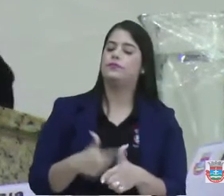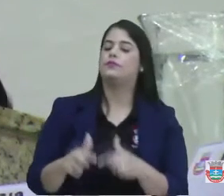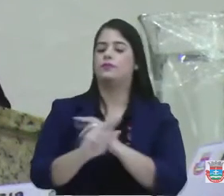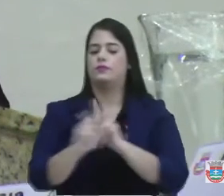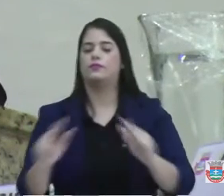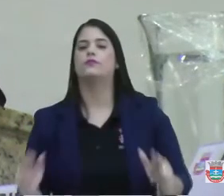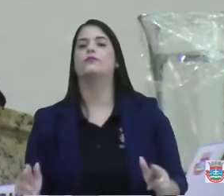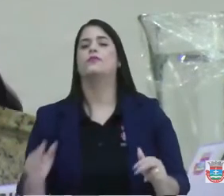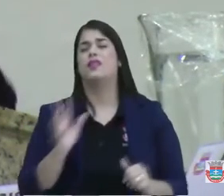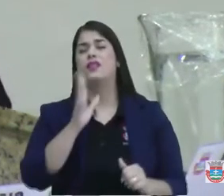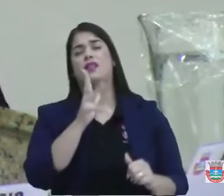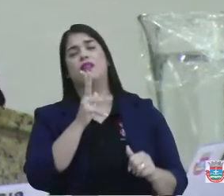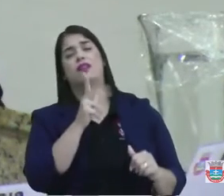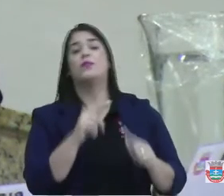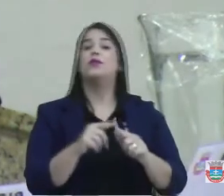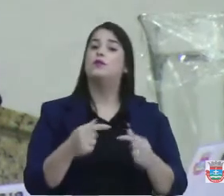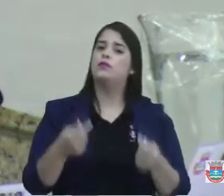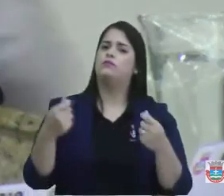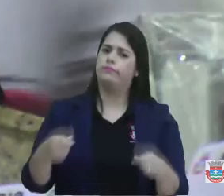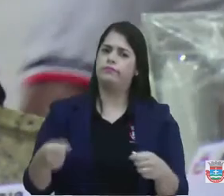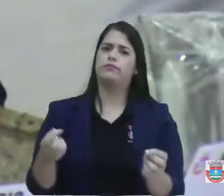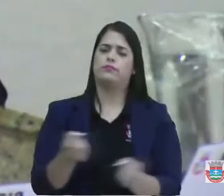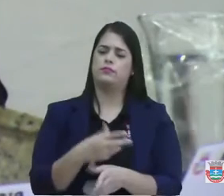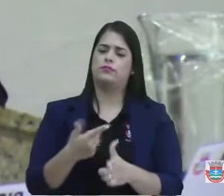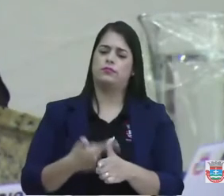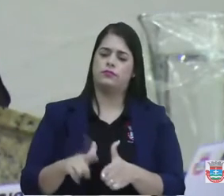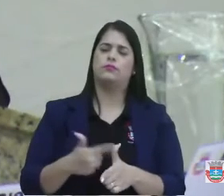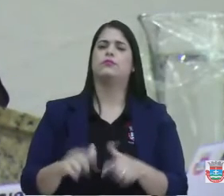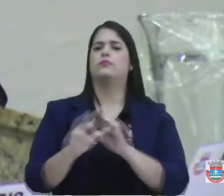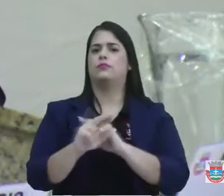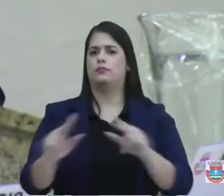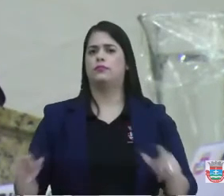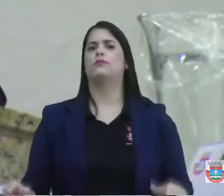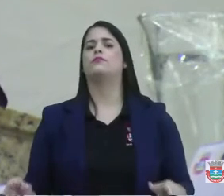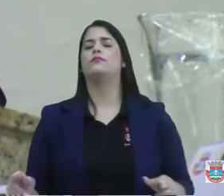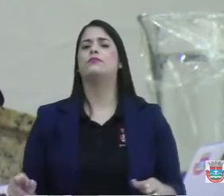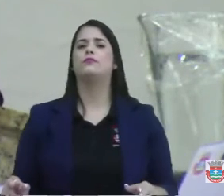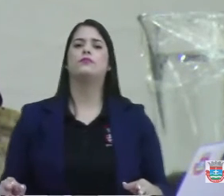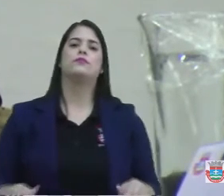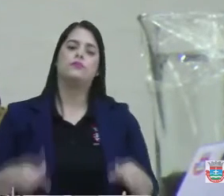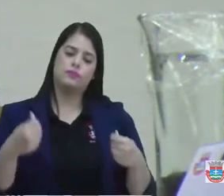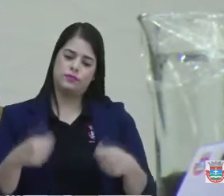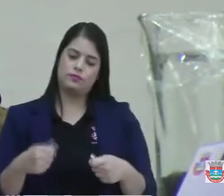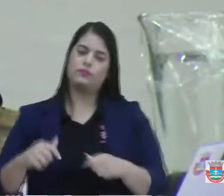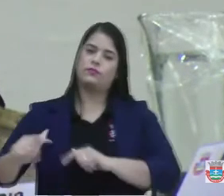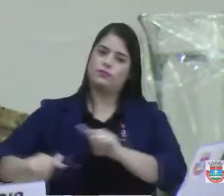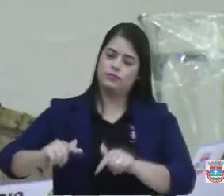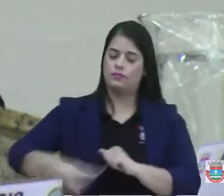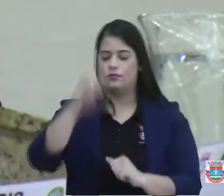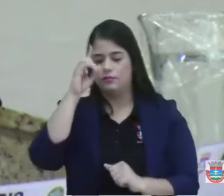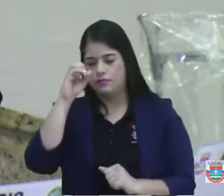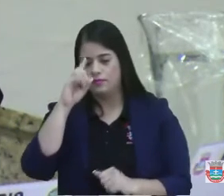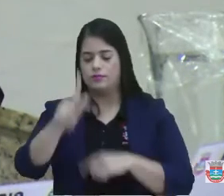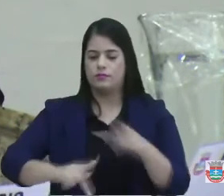se demorar mas tem que ser feito a cobrança vai mesmo jeito porque assim que temos que fazer o nosso trabalho no dia a dia por